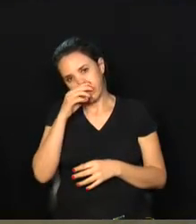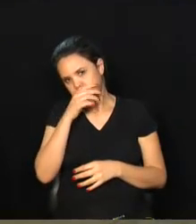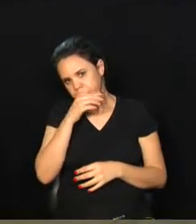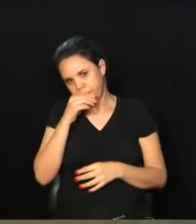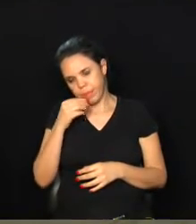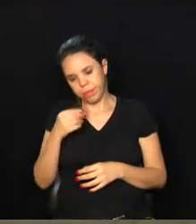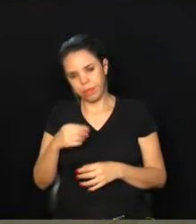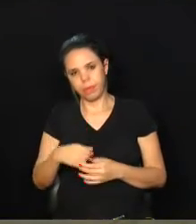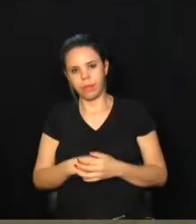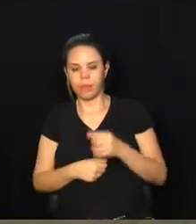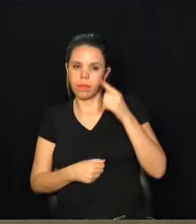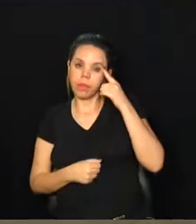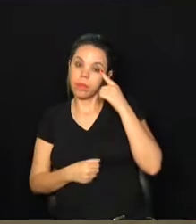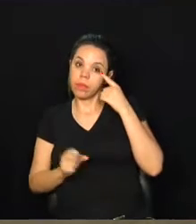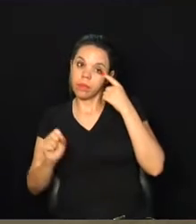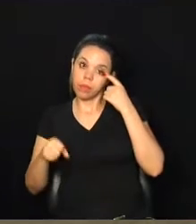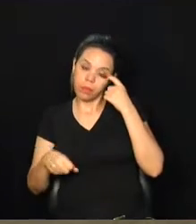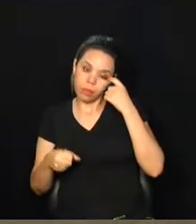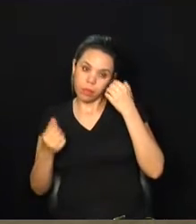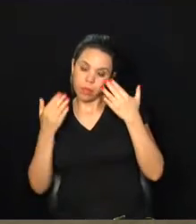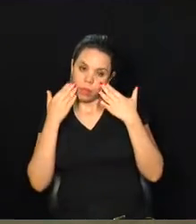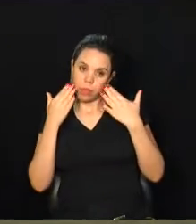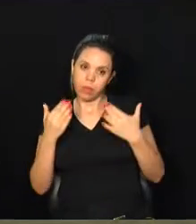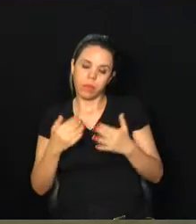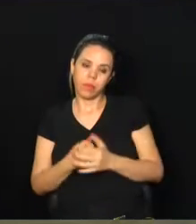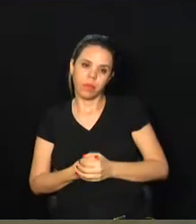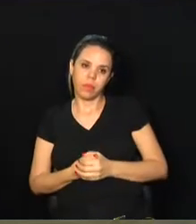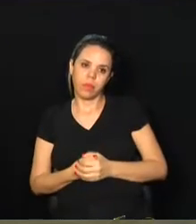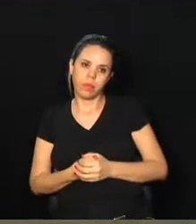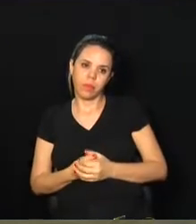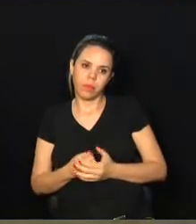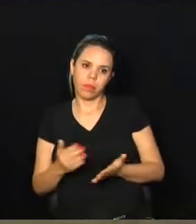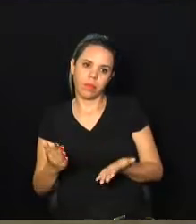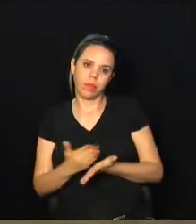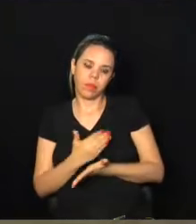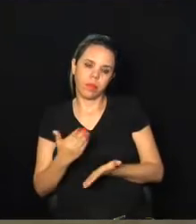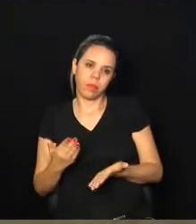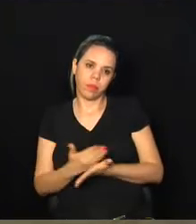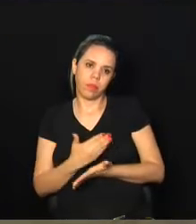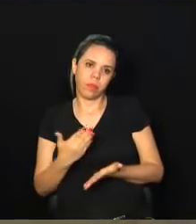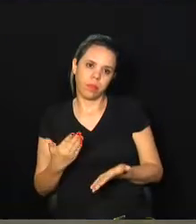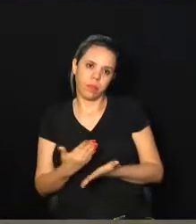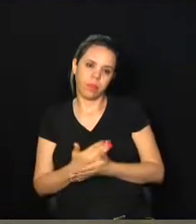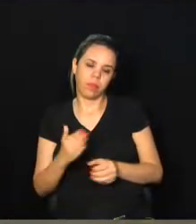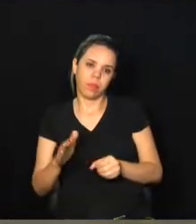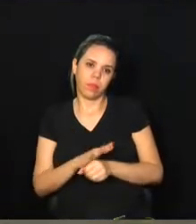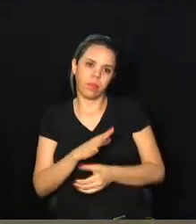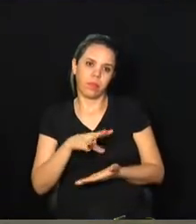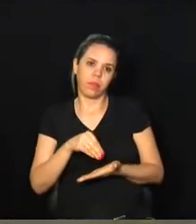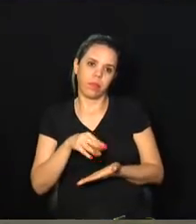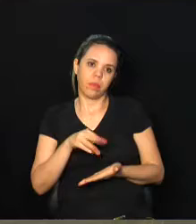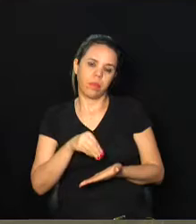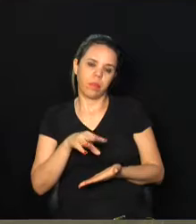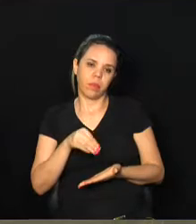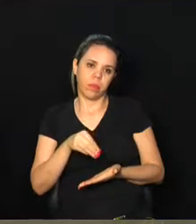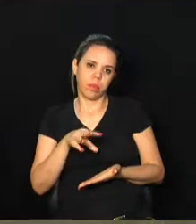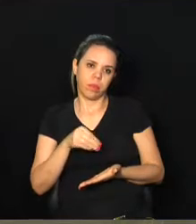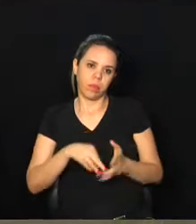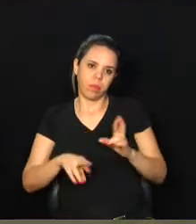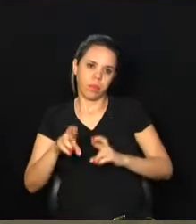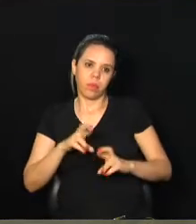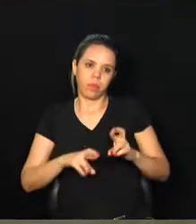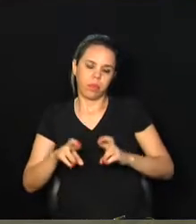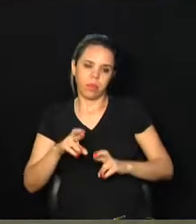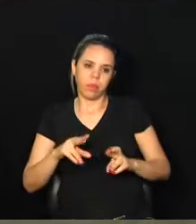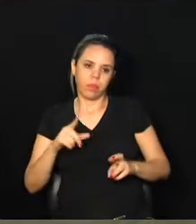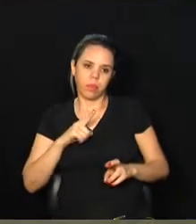dessa interpretação e isso ser público. Aquele caderno cheio de xerox que os analistas